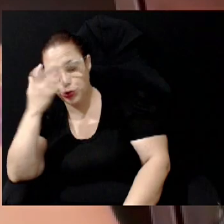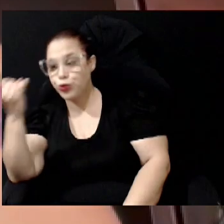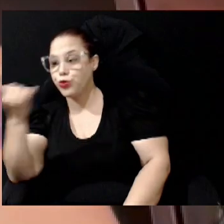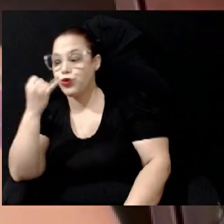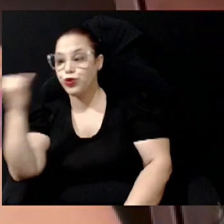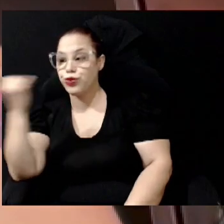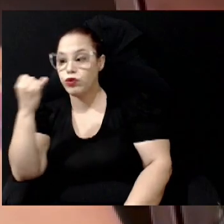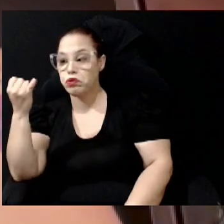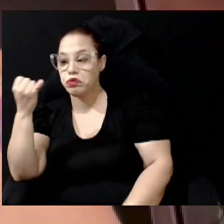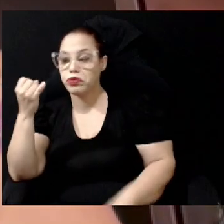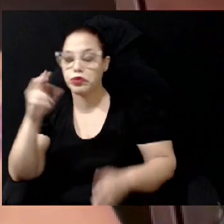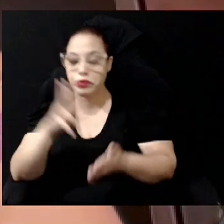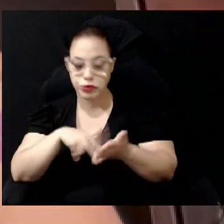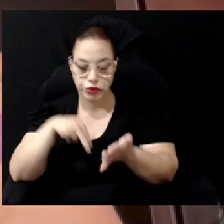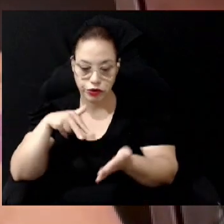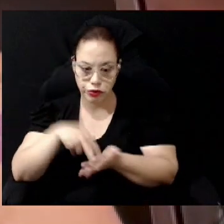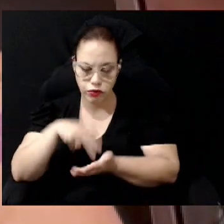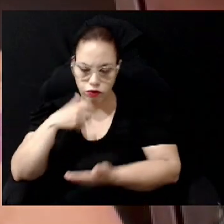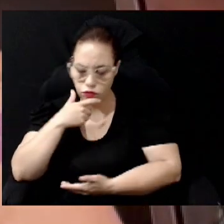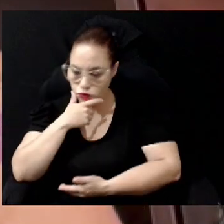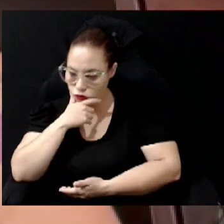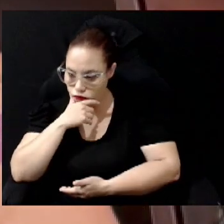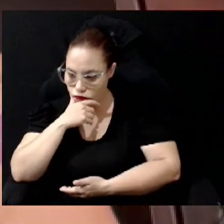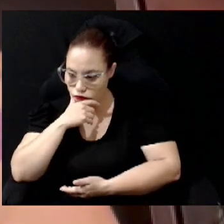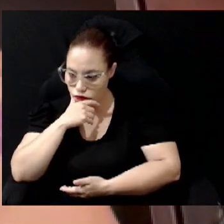levantam é